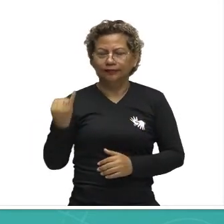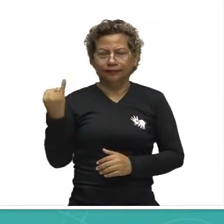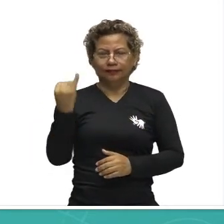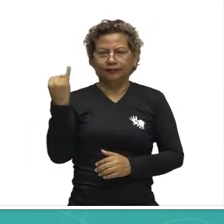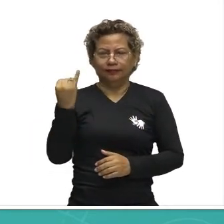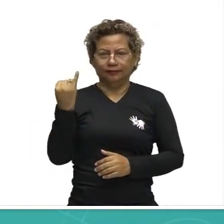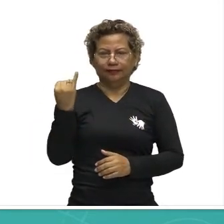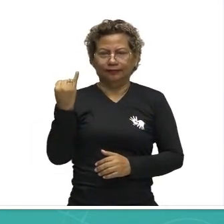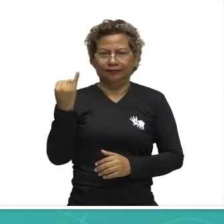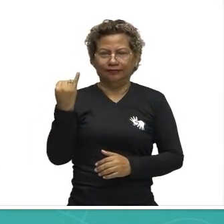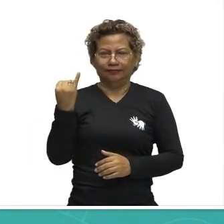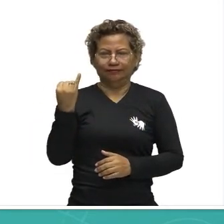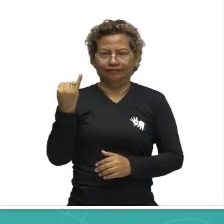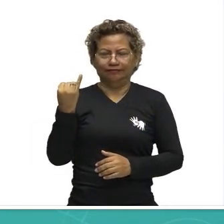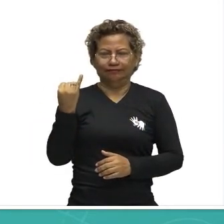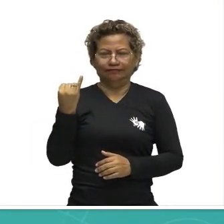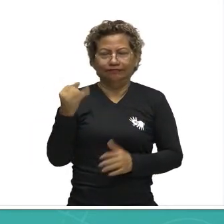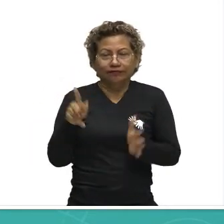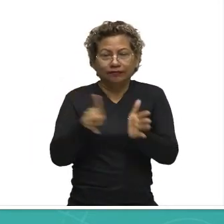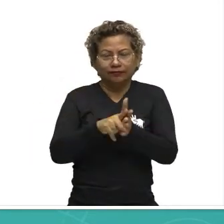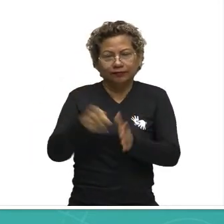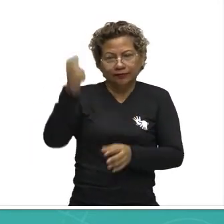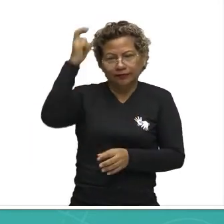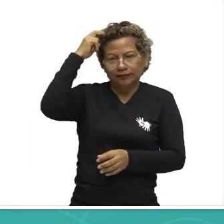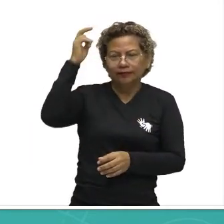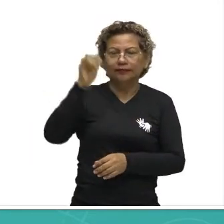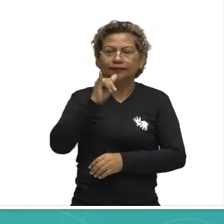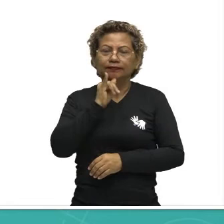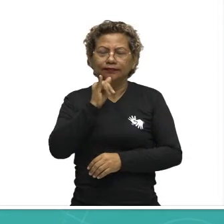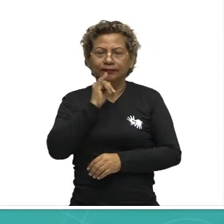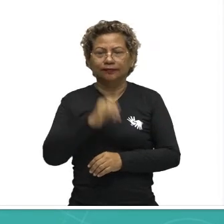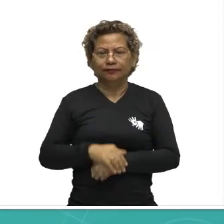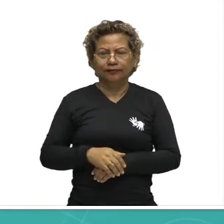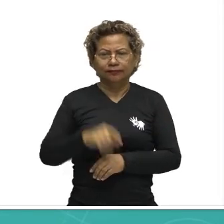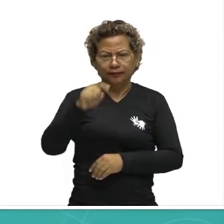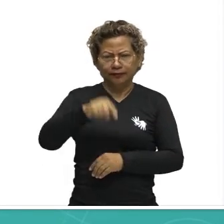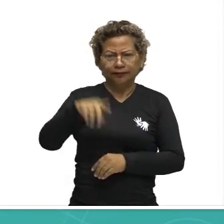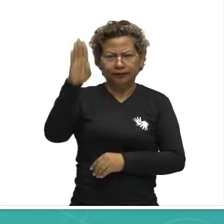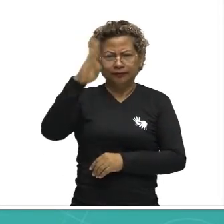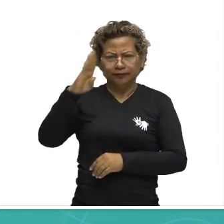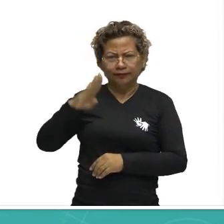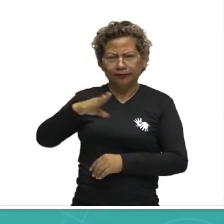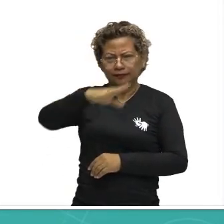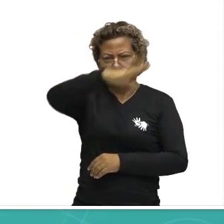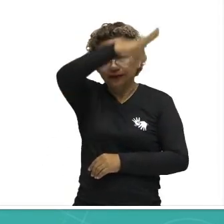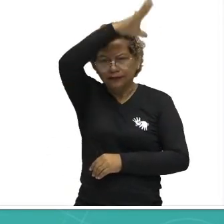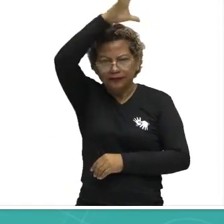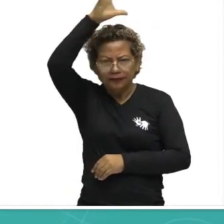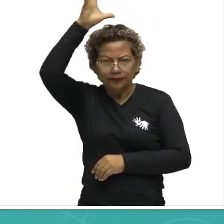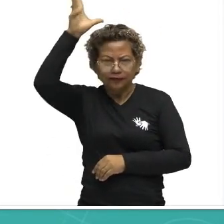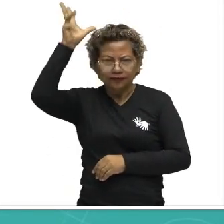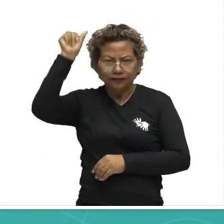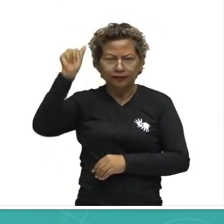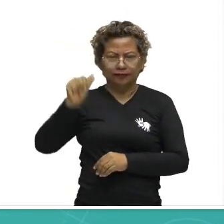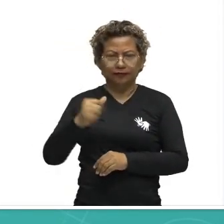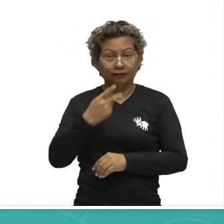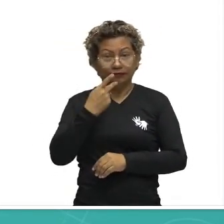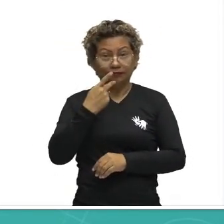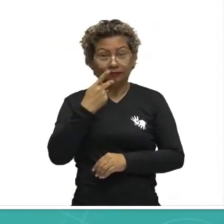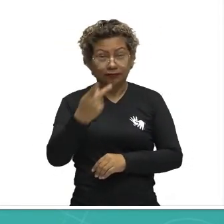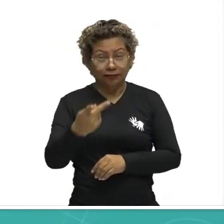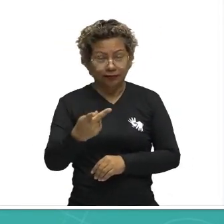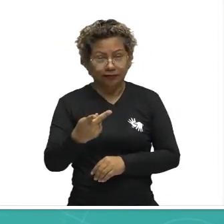o que? A nossa cultura. Aqui no Amazonas, o Amazonas é imenso, mas se nós tivéssemos que falar de uma dança